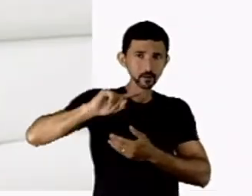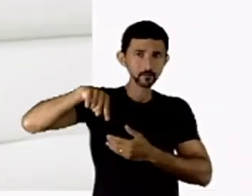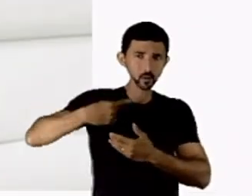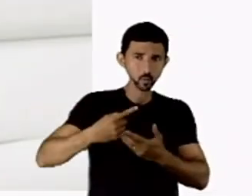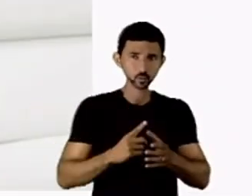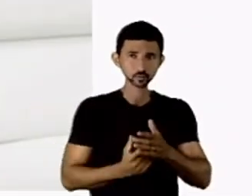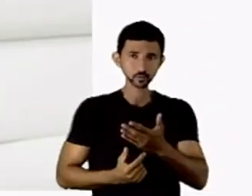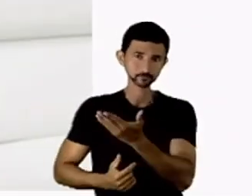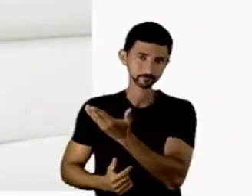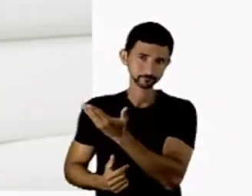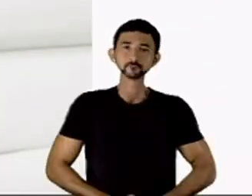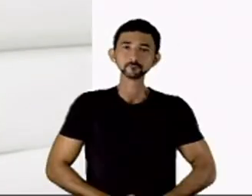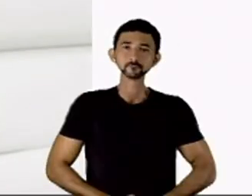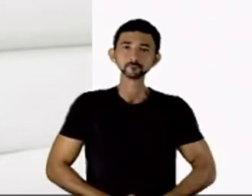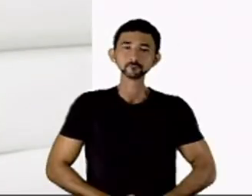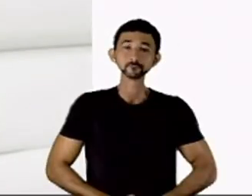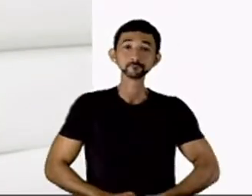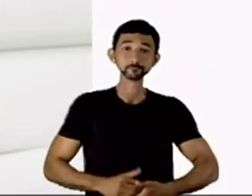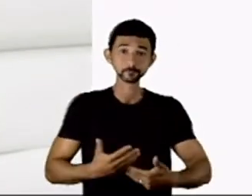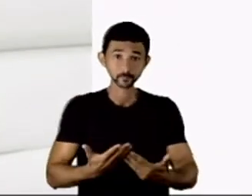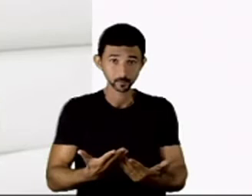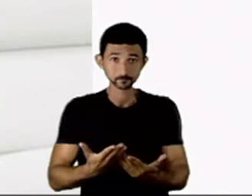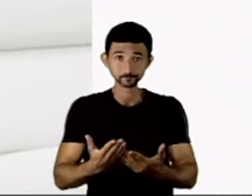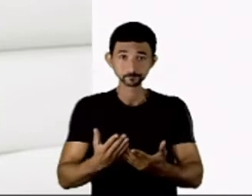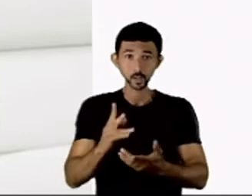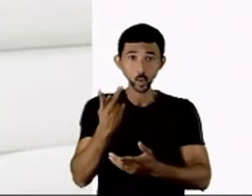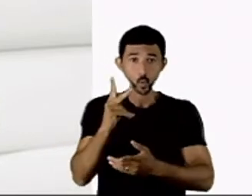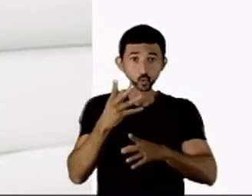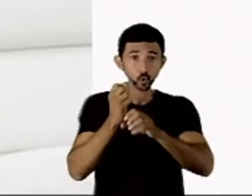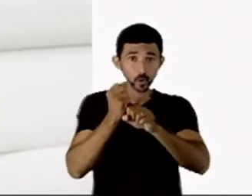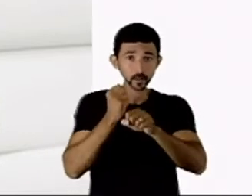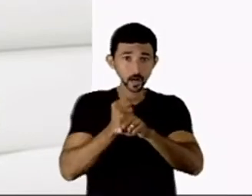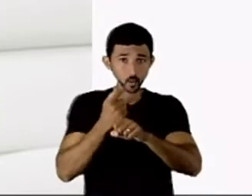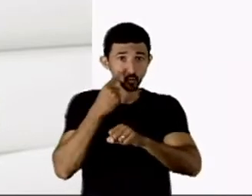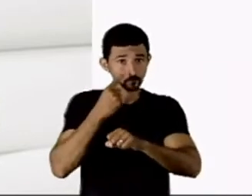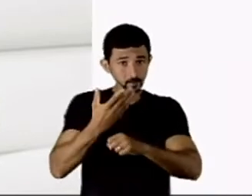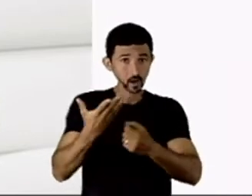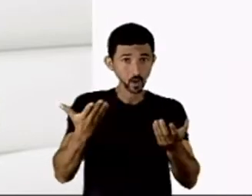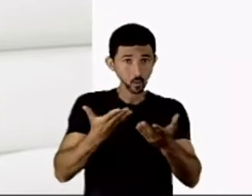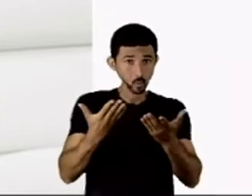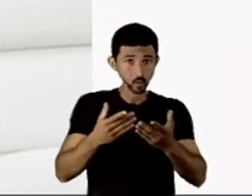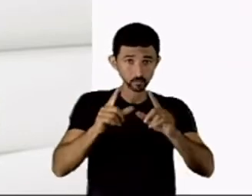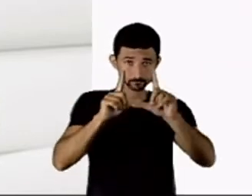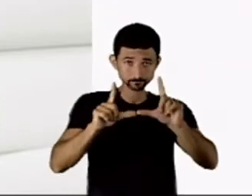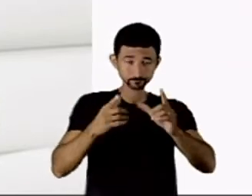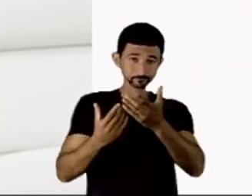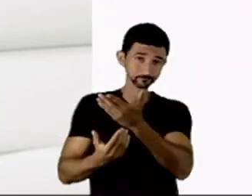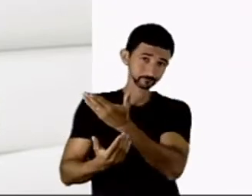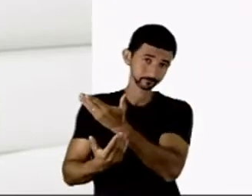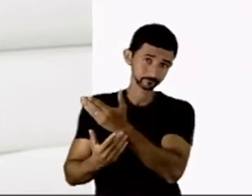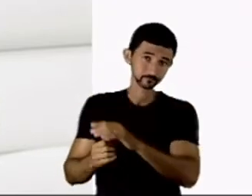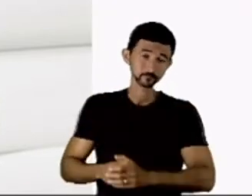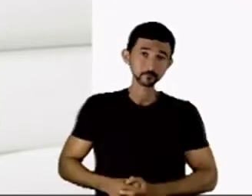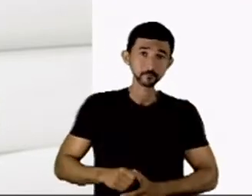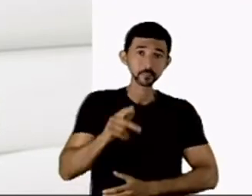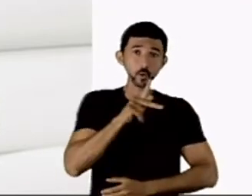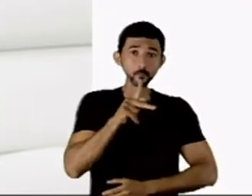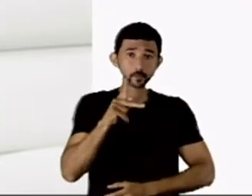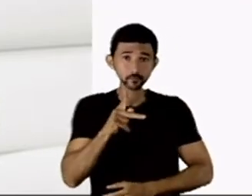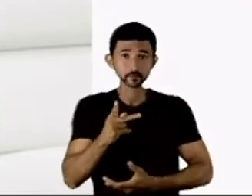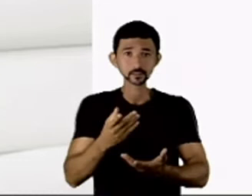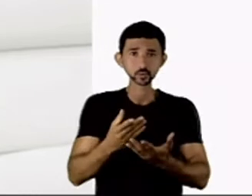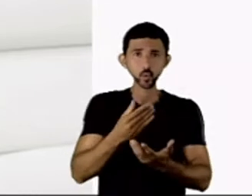próxima tela, tá? Então, nessas duas multiplicações que vocês estão vendo na tela, o professor ou